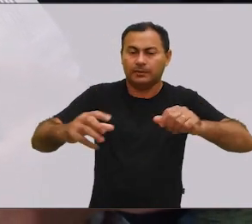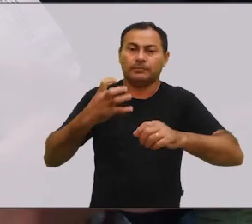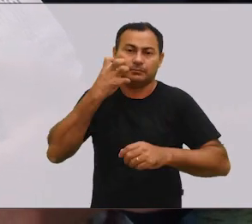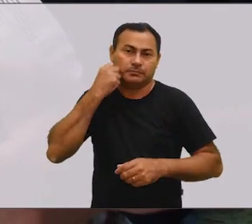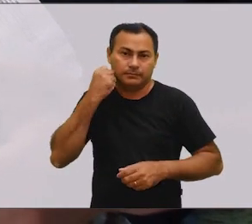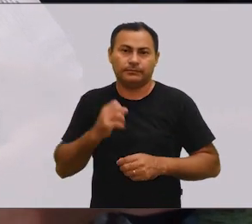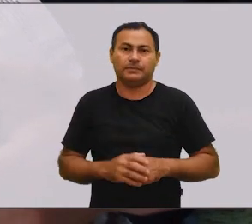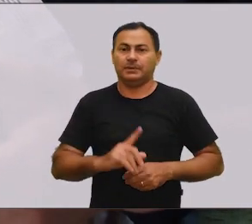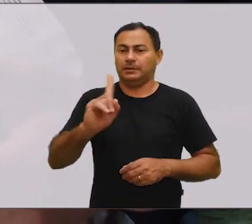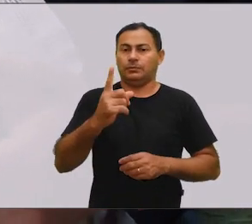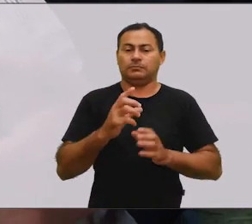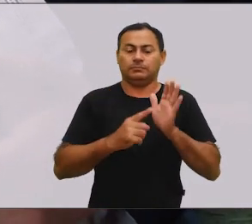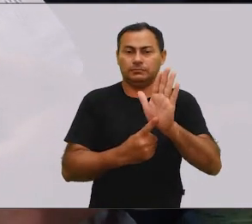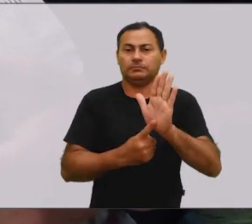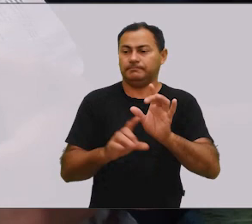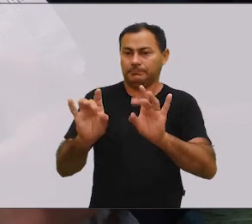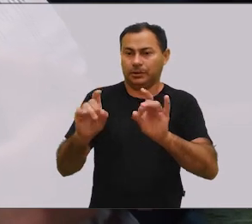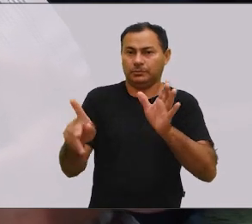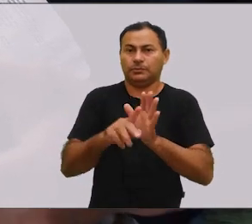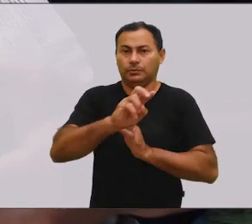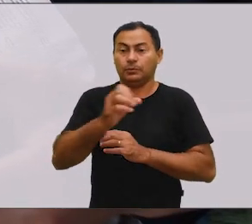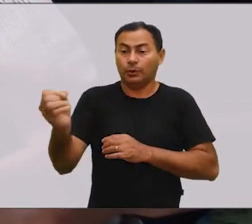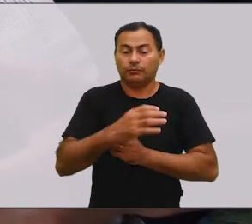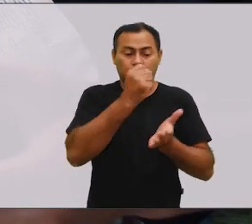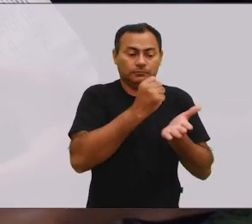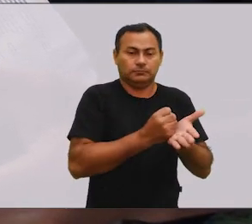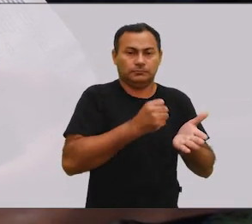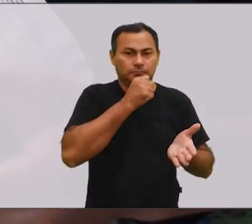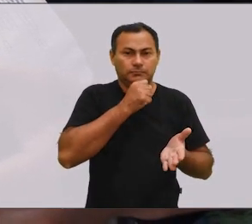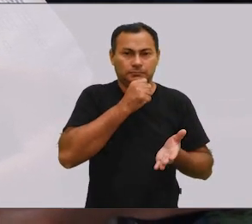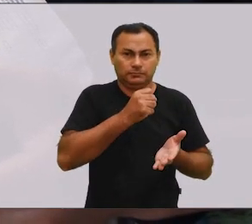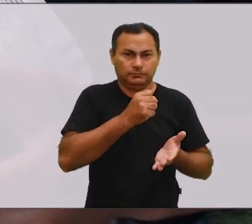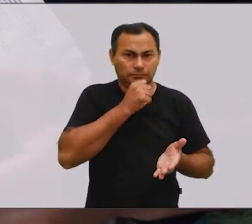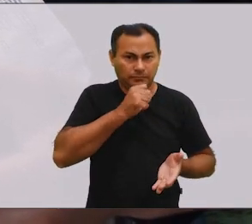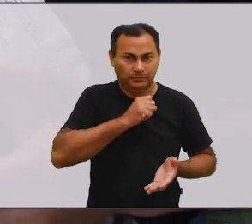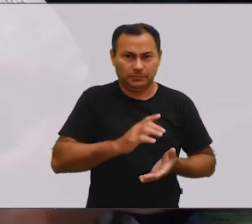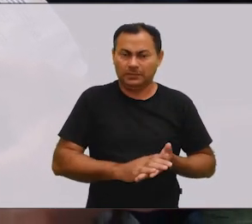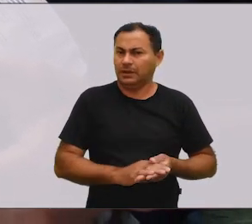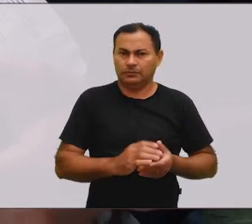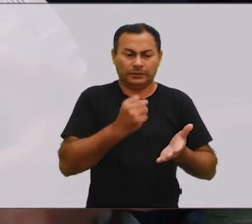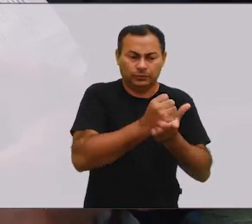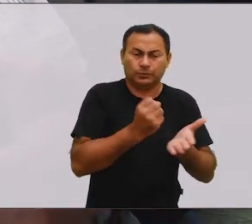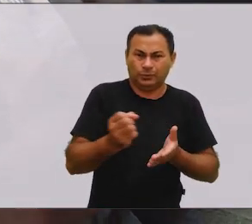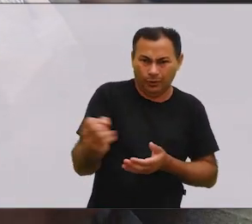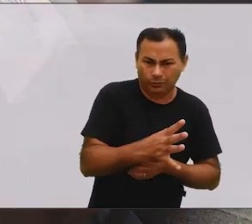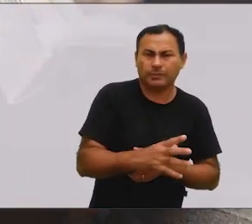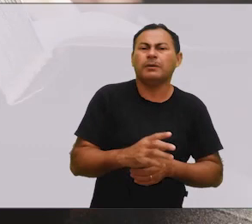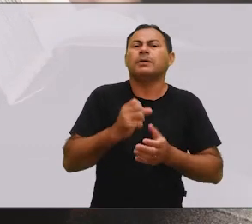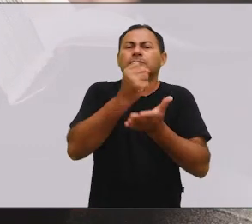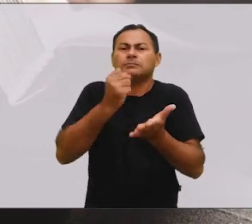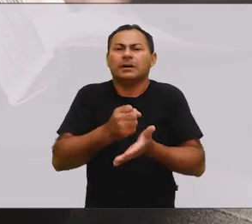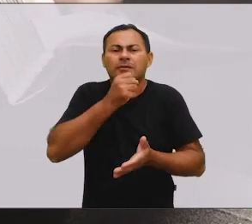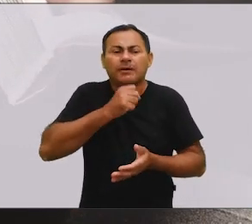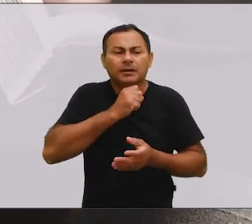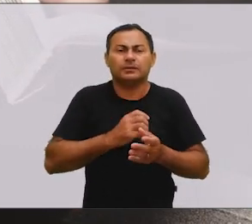por herança. Essa não é uma expressão exclusiva do Novo Testamento. Encontramos a mesma expressão em todo o Velho Testamento, como por